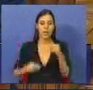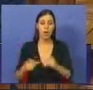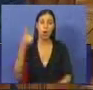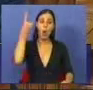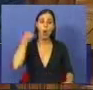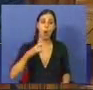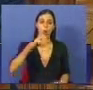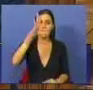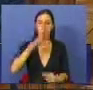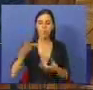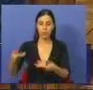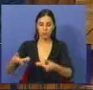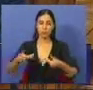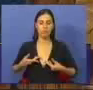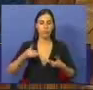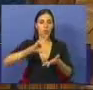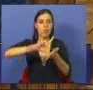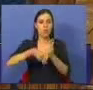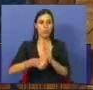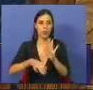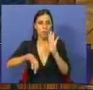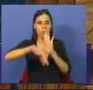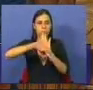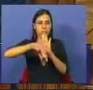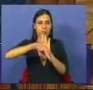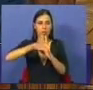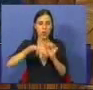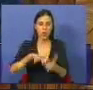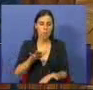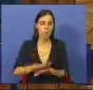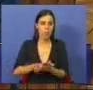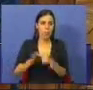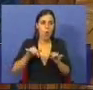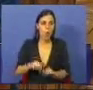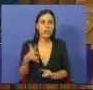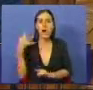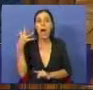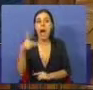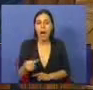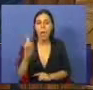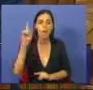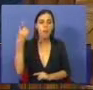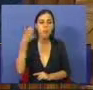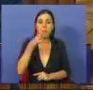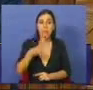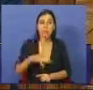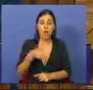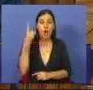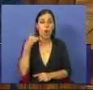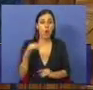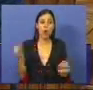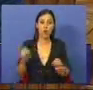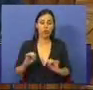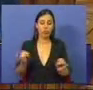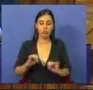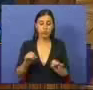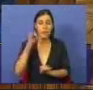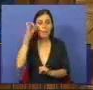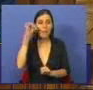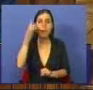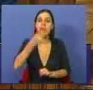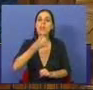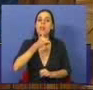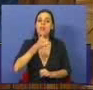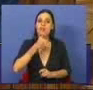o Governo entregou-nos o projeto de portaria, que será publicado hoje ou amanhã, e ficou de nos dizer, coisa que ontem não tinha ou não tinha